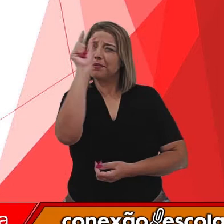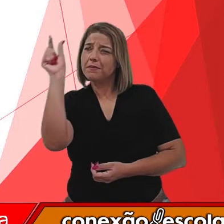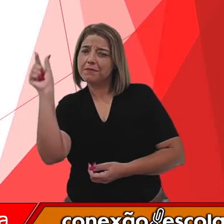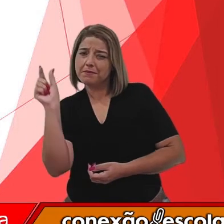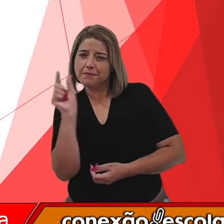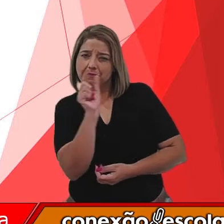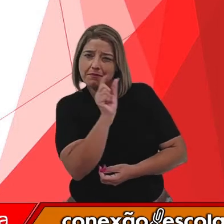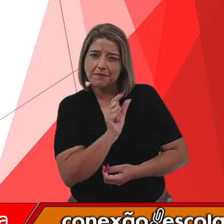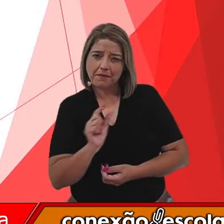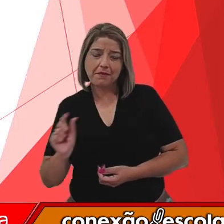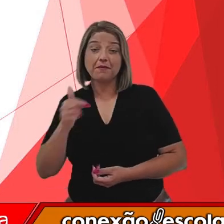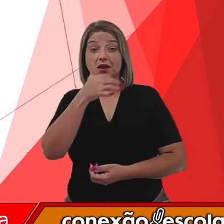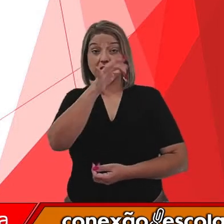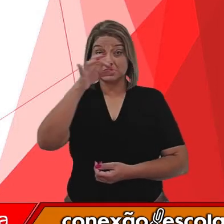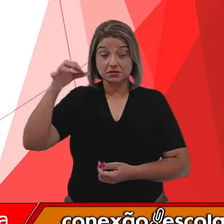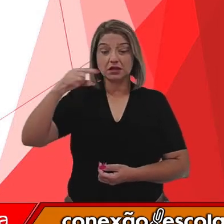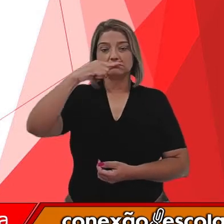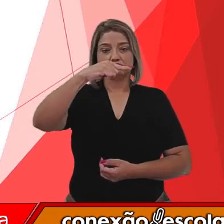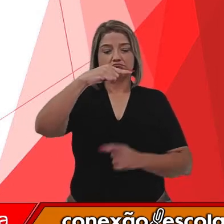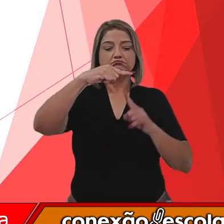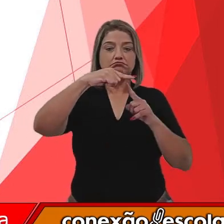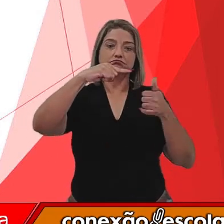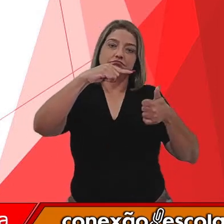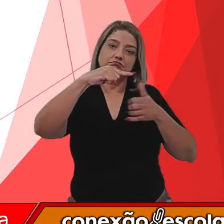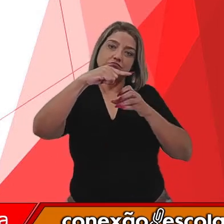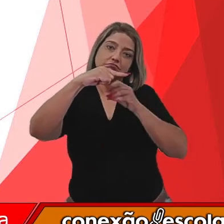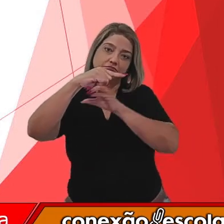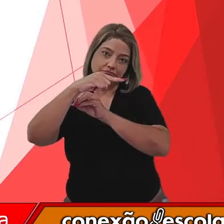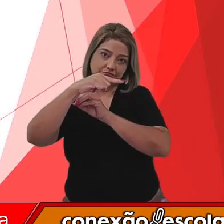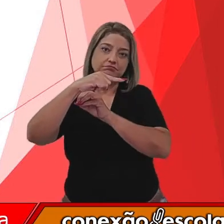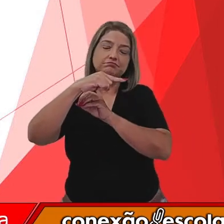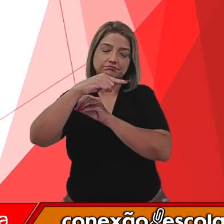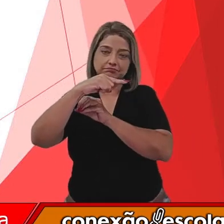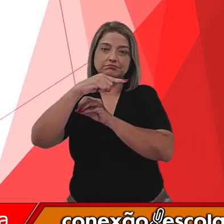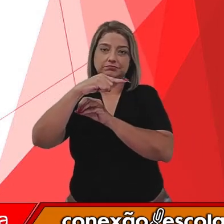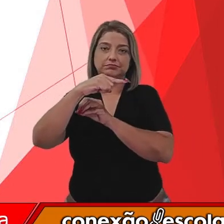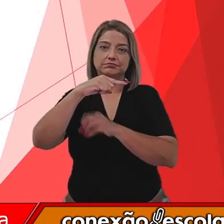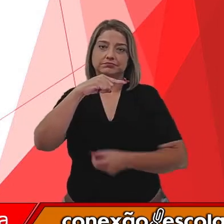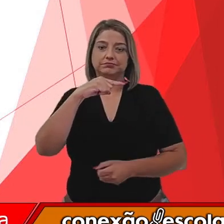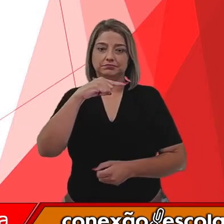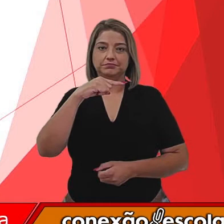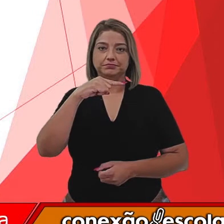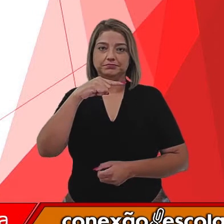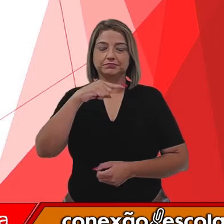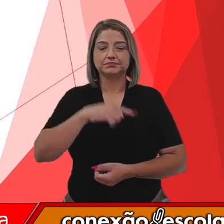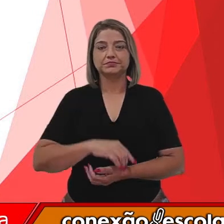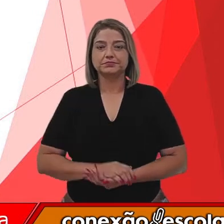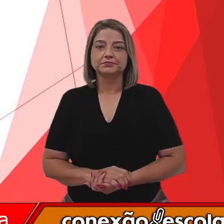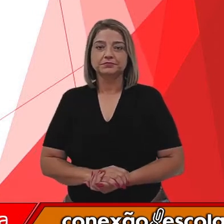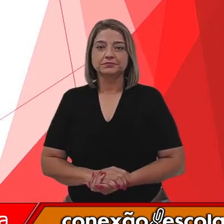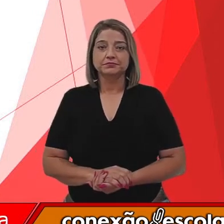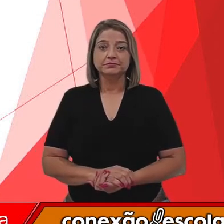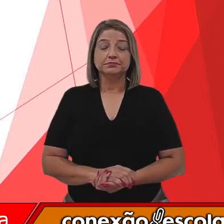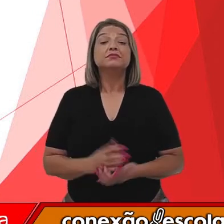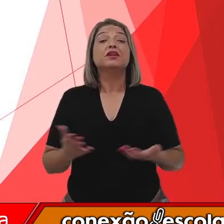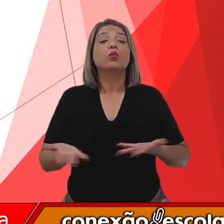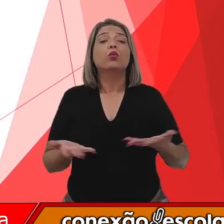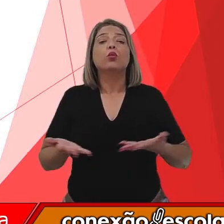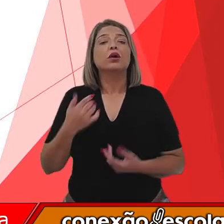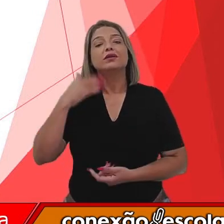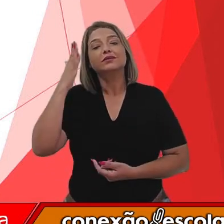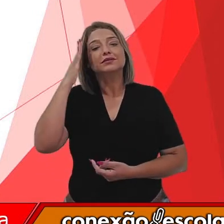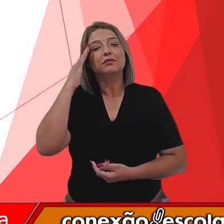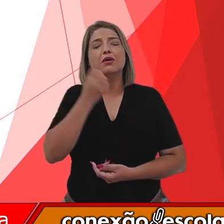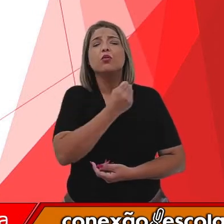partes. Então, o meu denominador é o 100, fração centésimo. Agora, nós temos